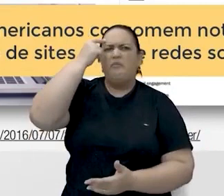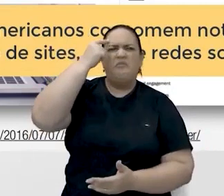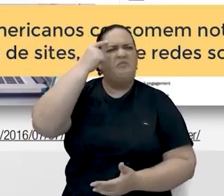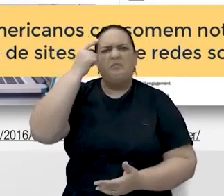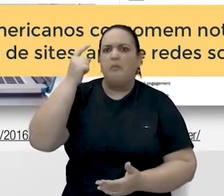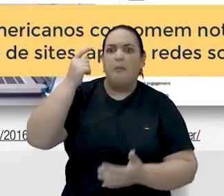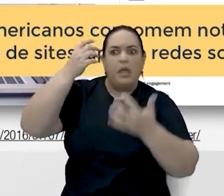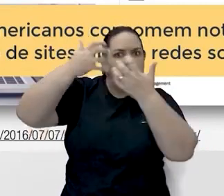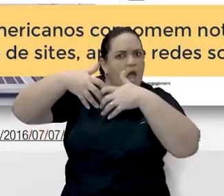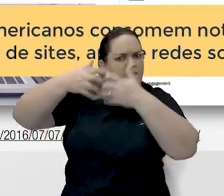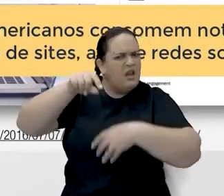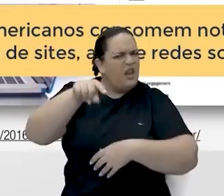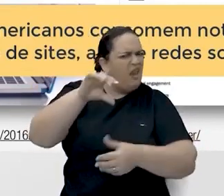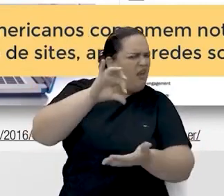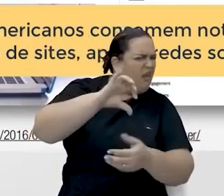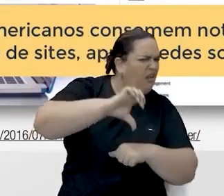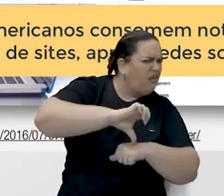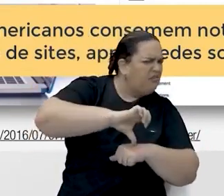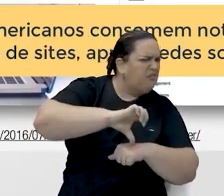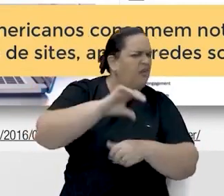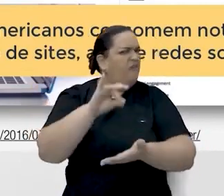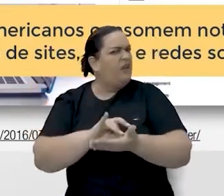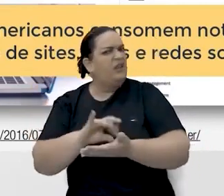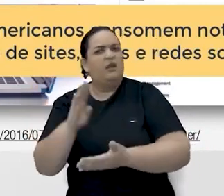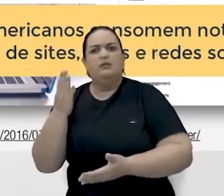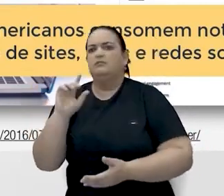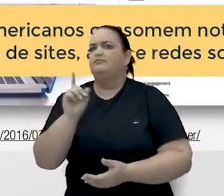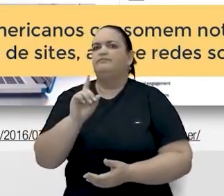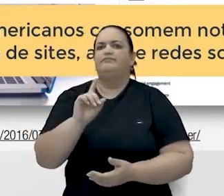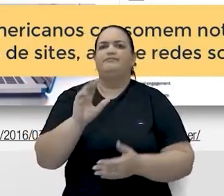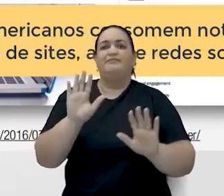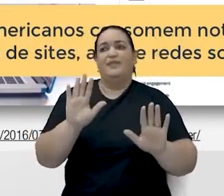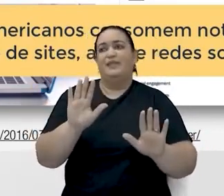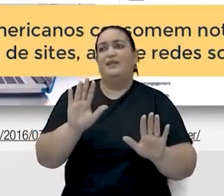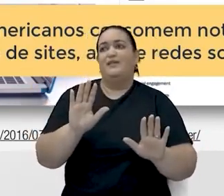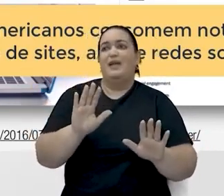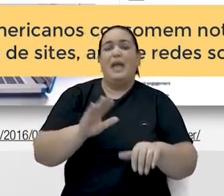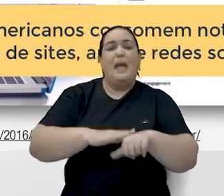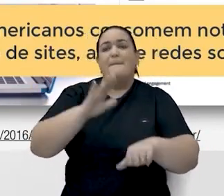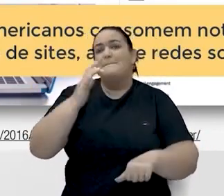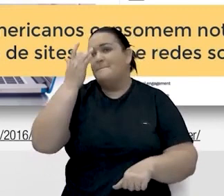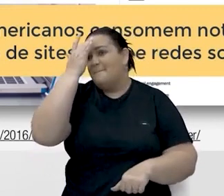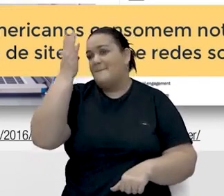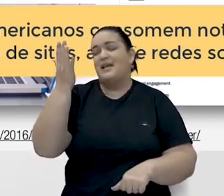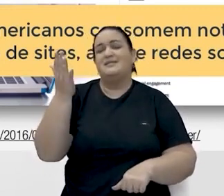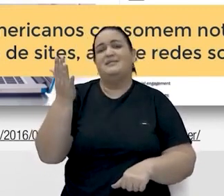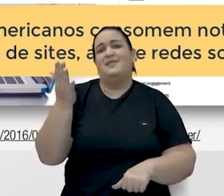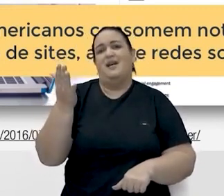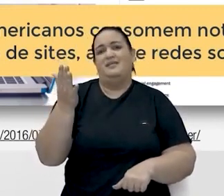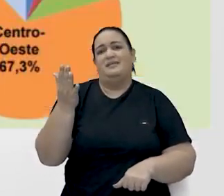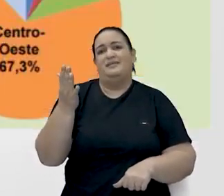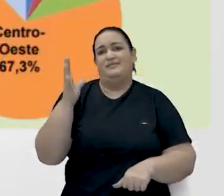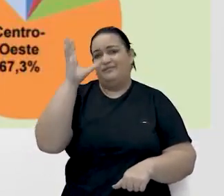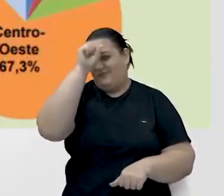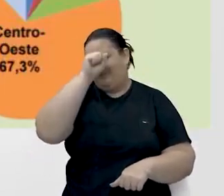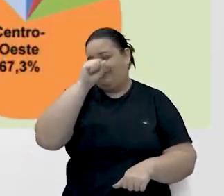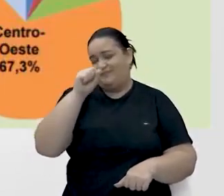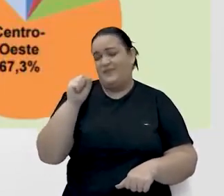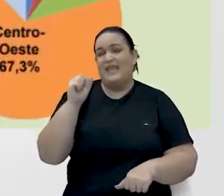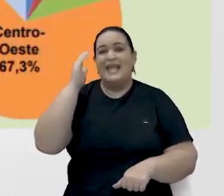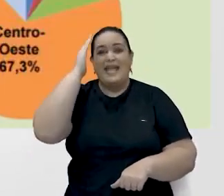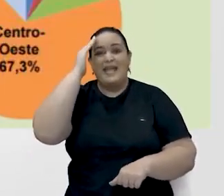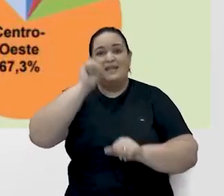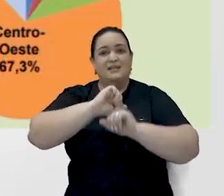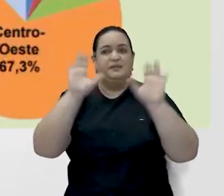sim aquilo que está mais fácil, aquilo que está a 2, 3 cliques do usuário. E aí, trazendo